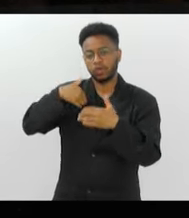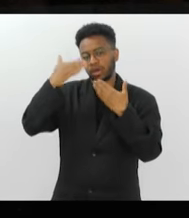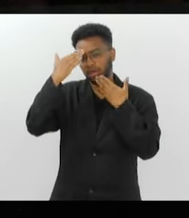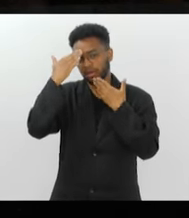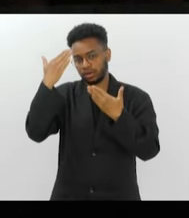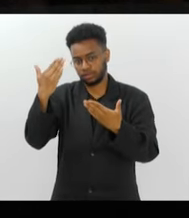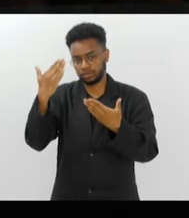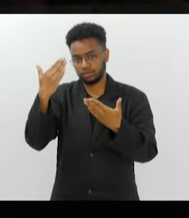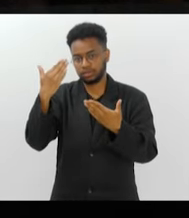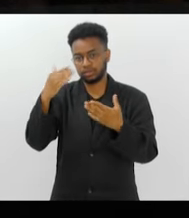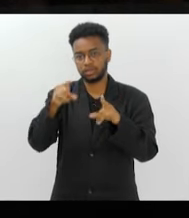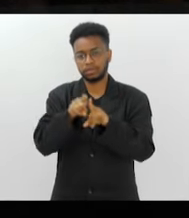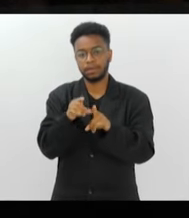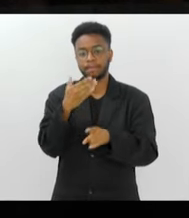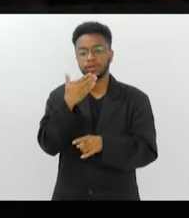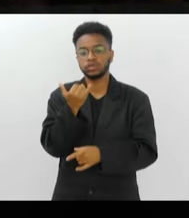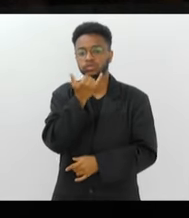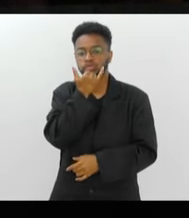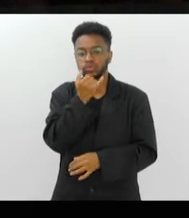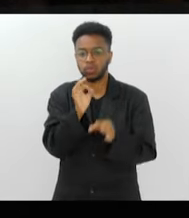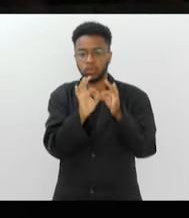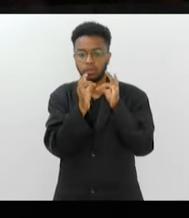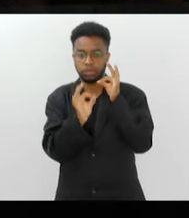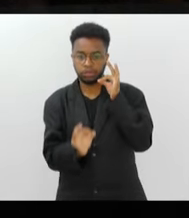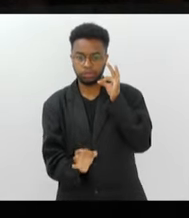agradeço e peço desculpas por ter